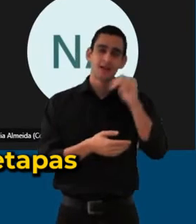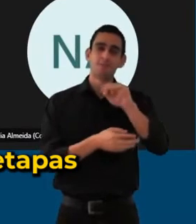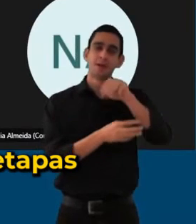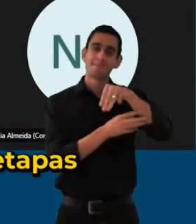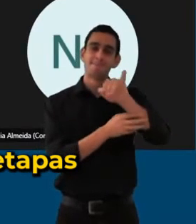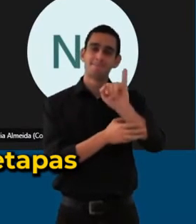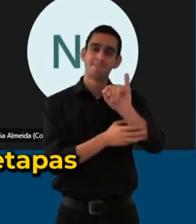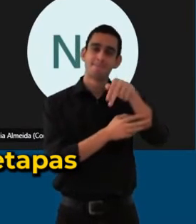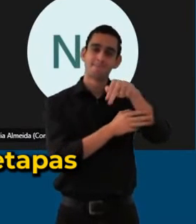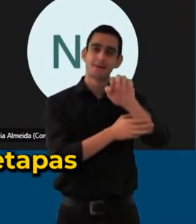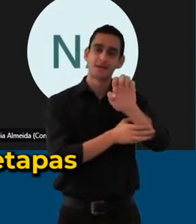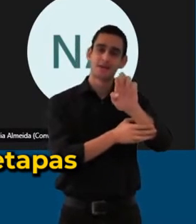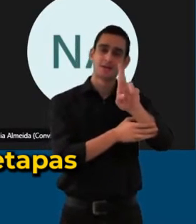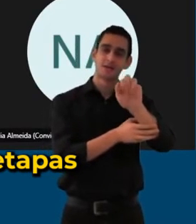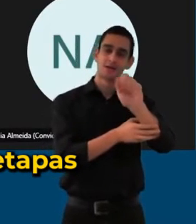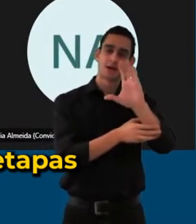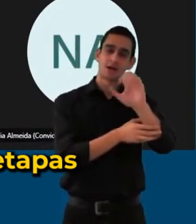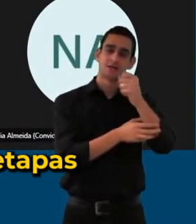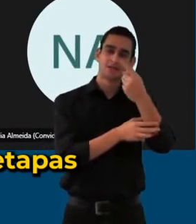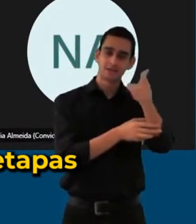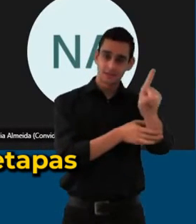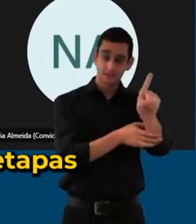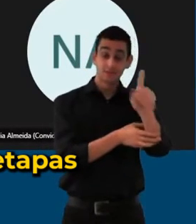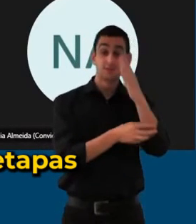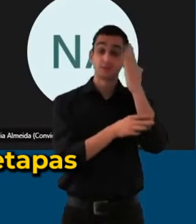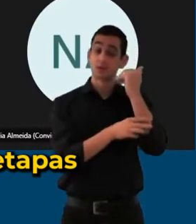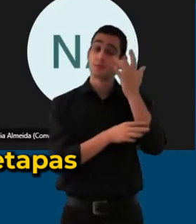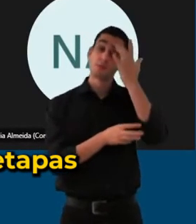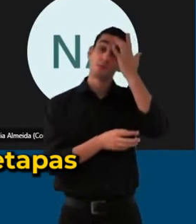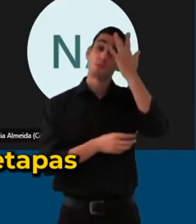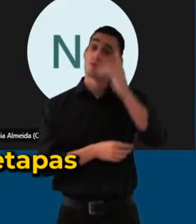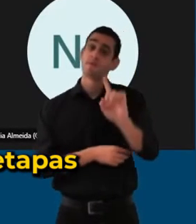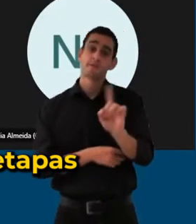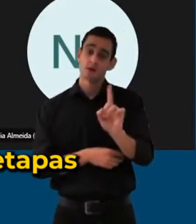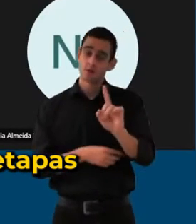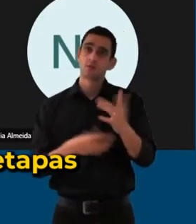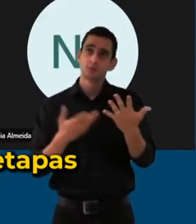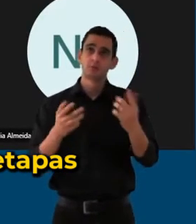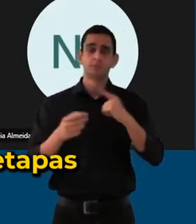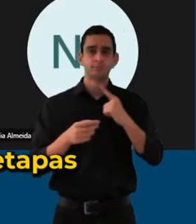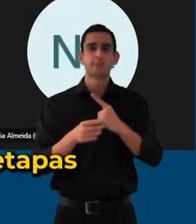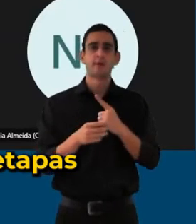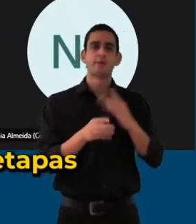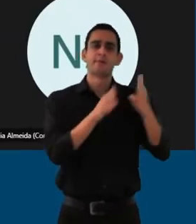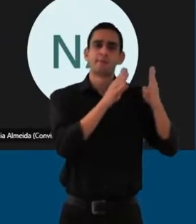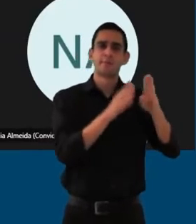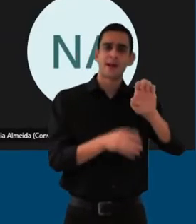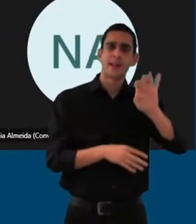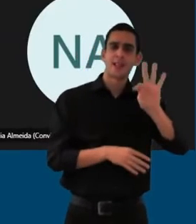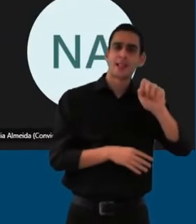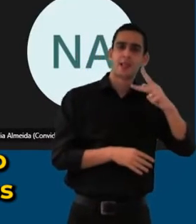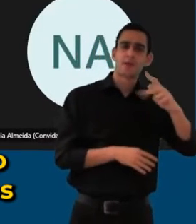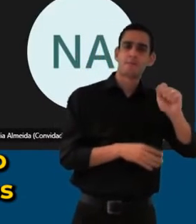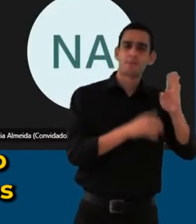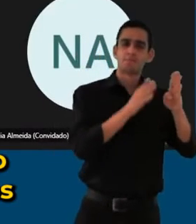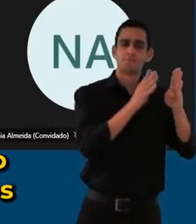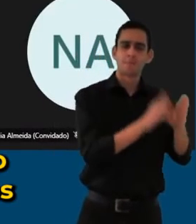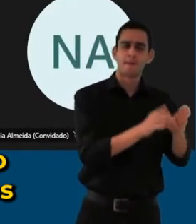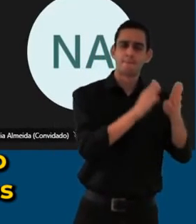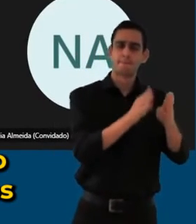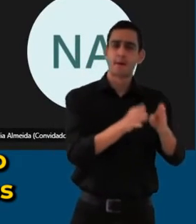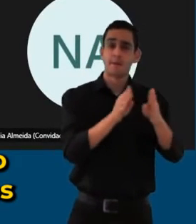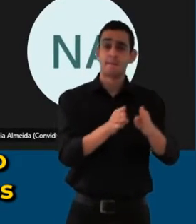por isso, ela é realmente levada em várias etapas e de forma muito cuidadosa. Não